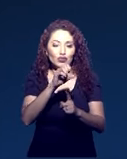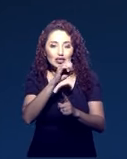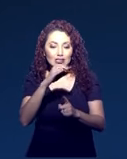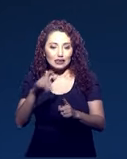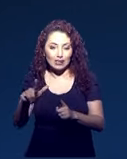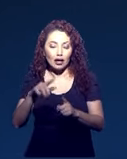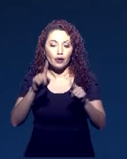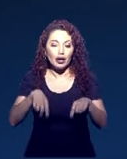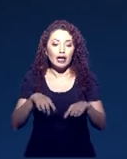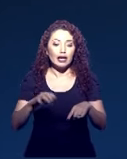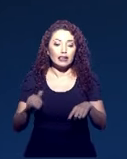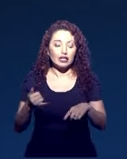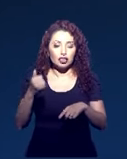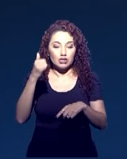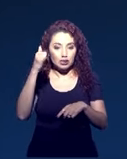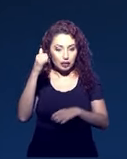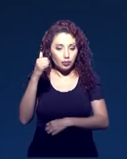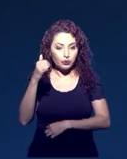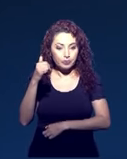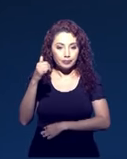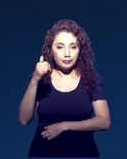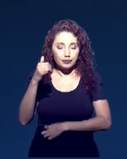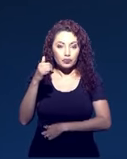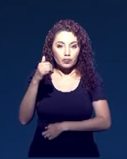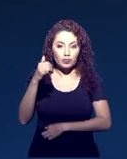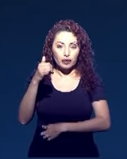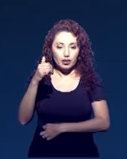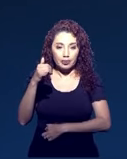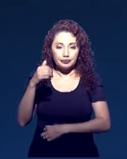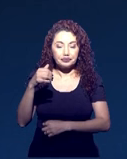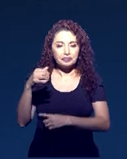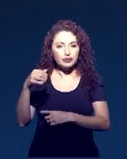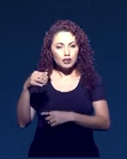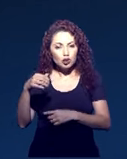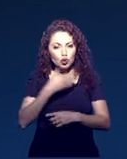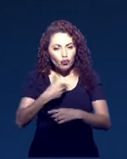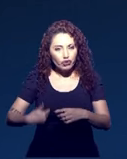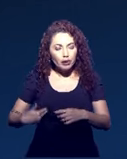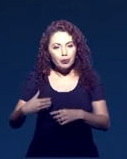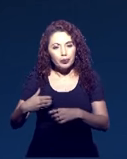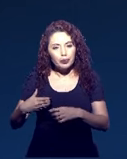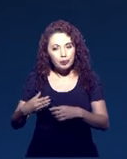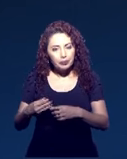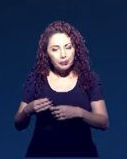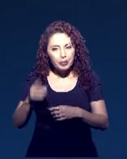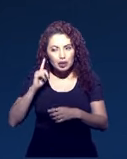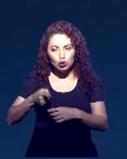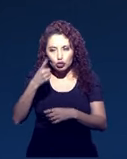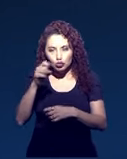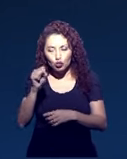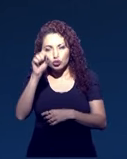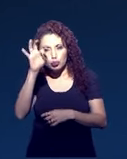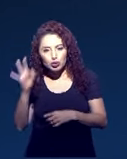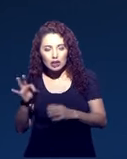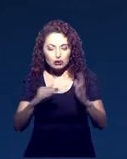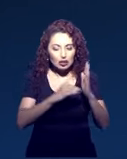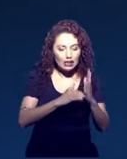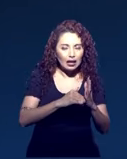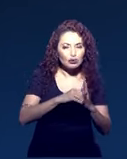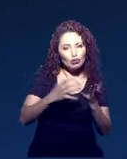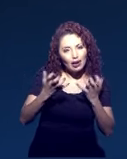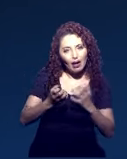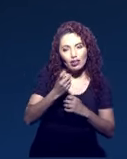de apostas esportivas né o governo mandou 18% o Senado parece que quer diminuir para para 12 Mas é uma votação